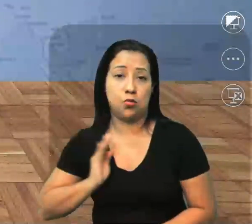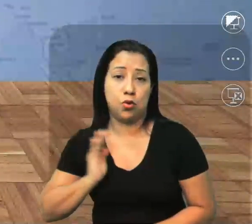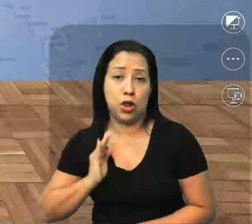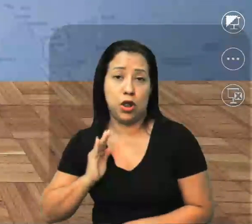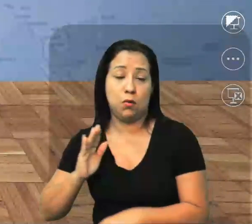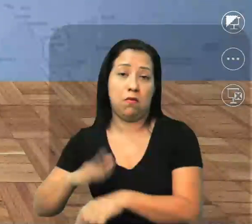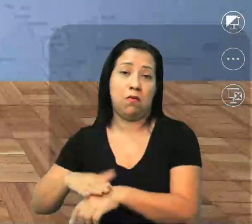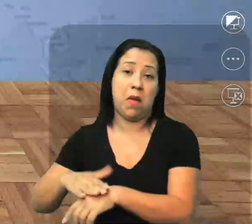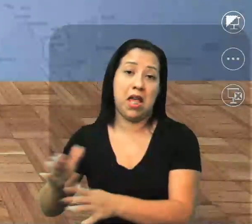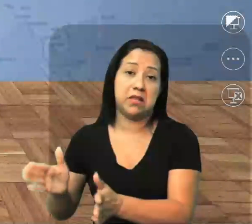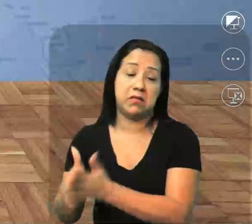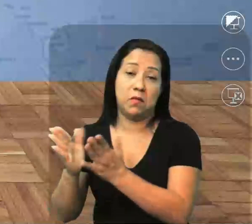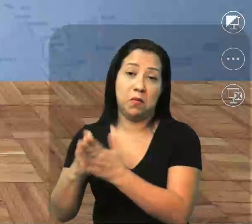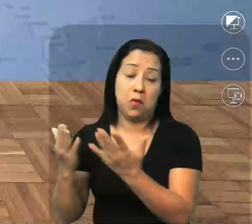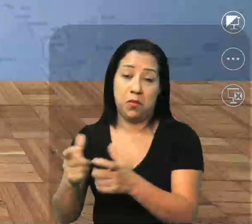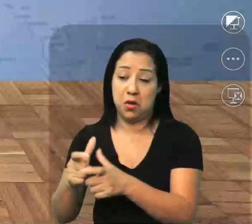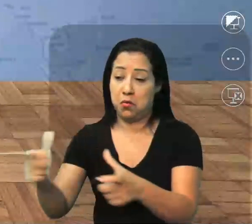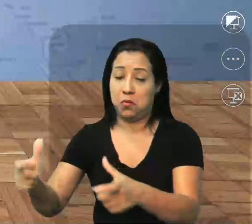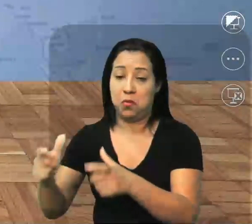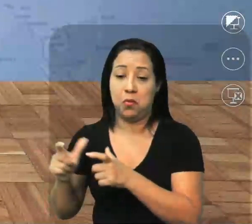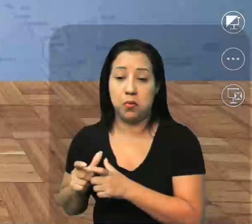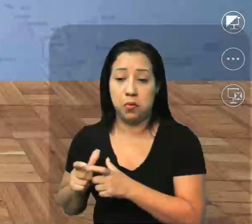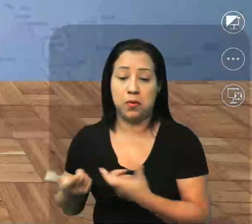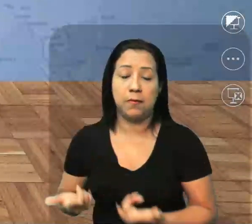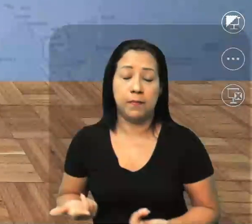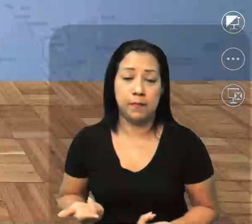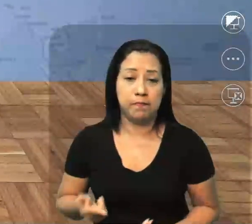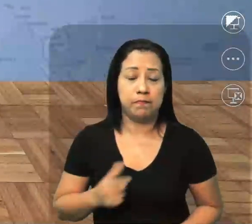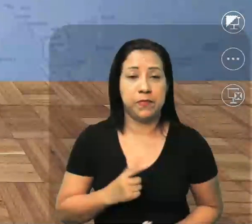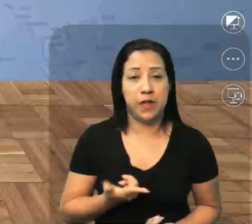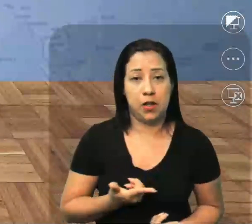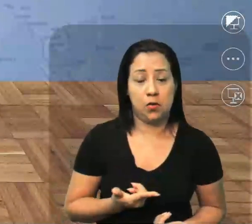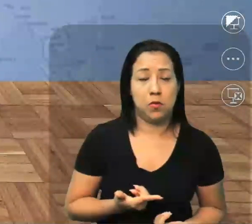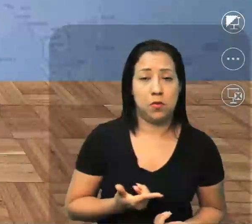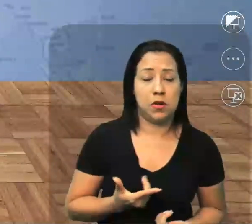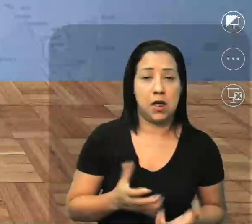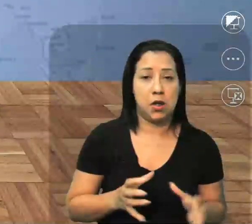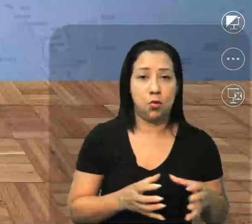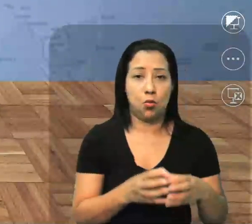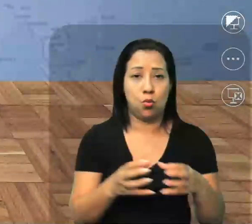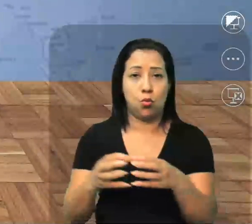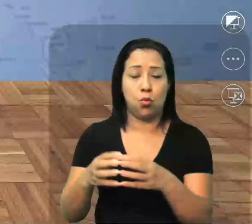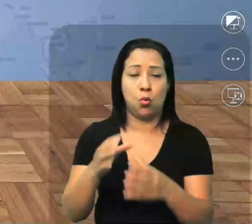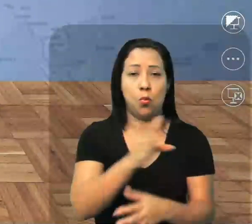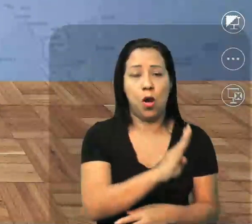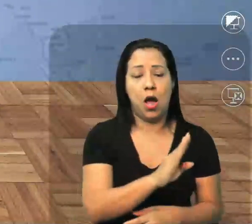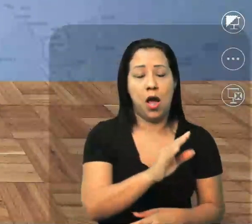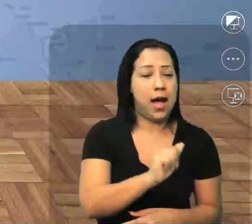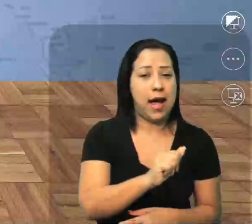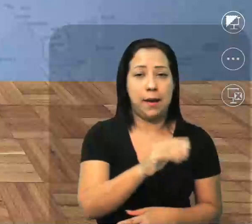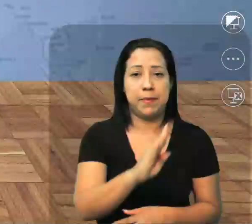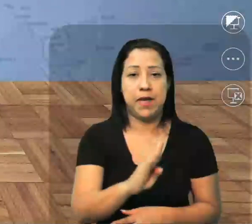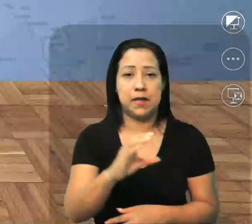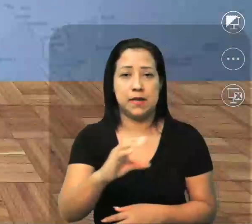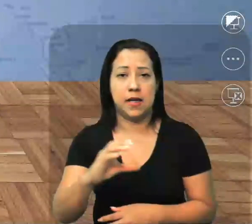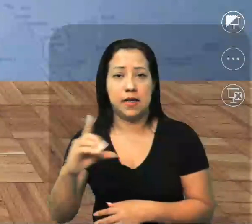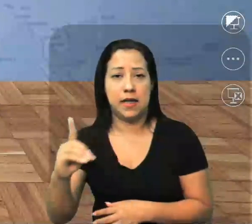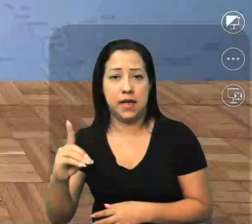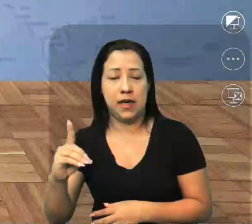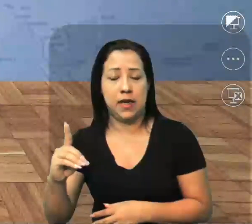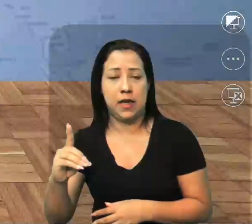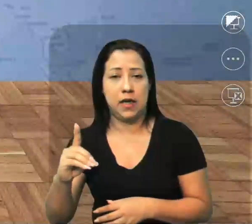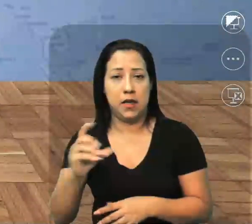B, classe C, classe D, classe E. E como é que você pode ver